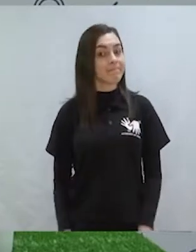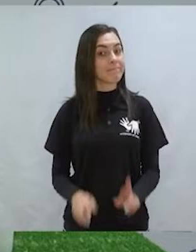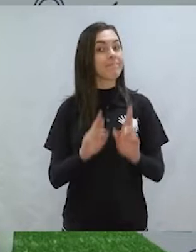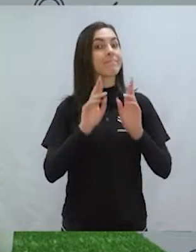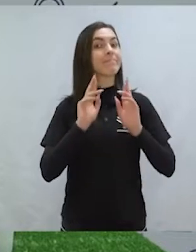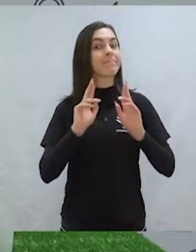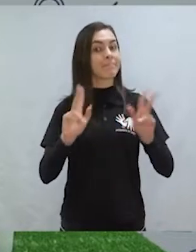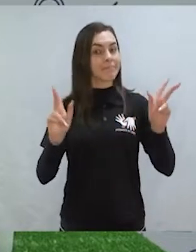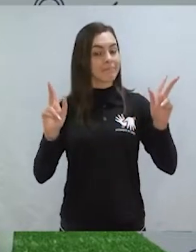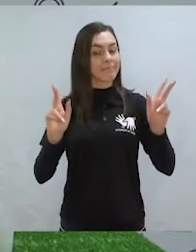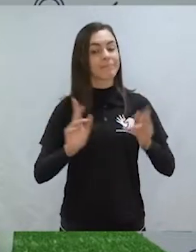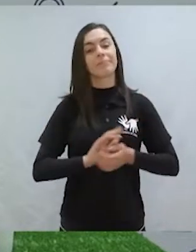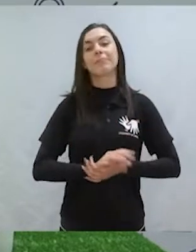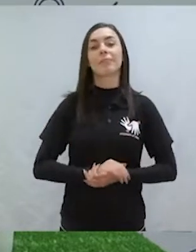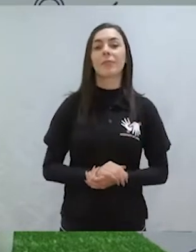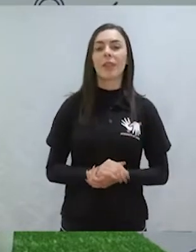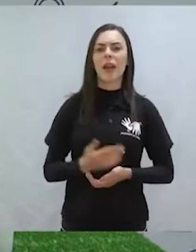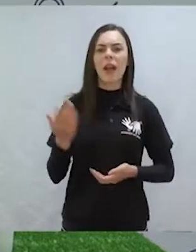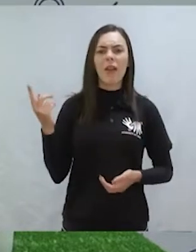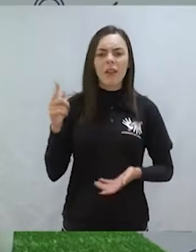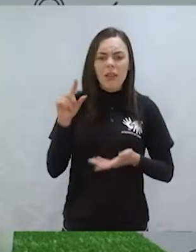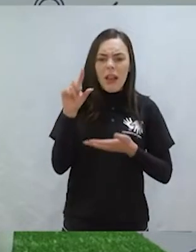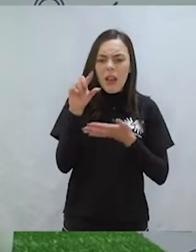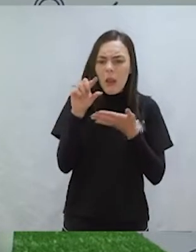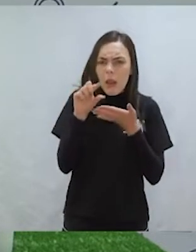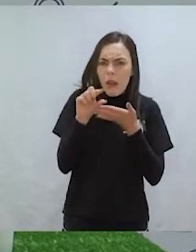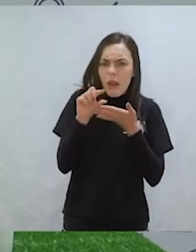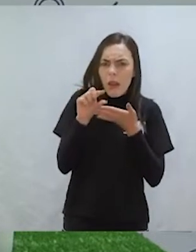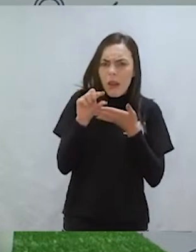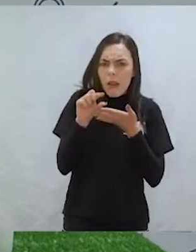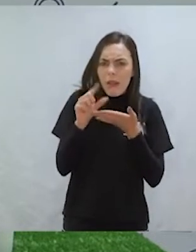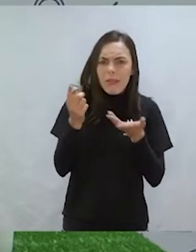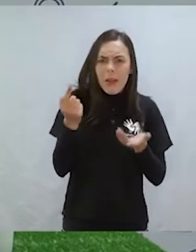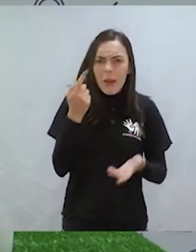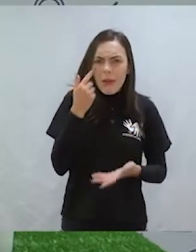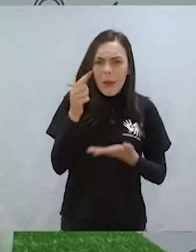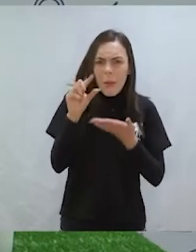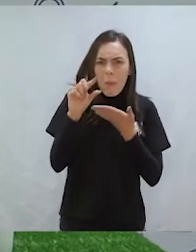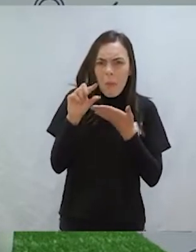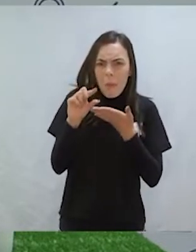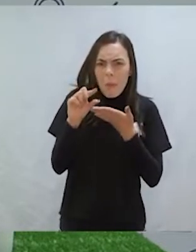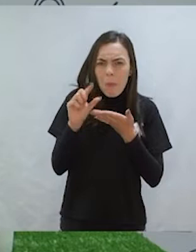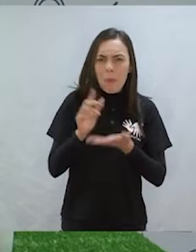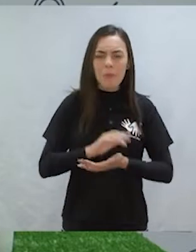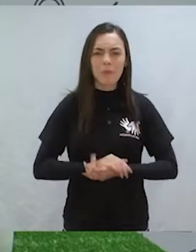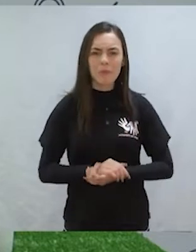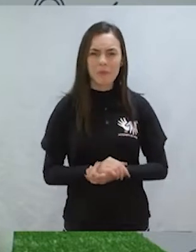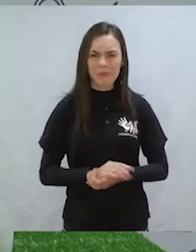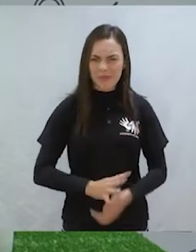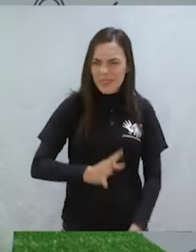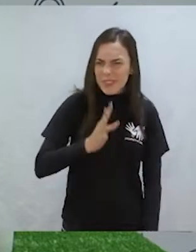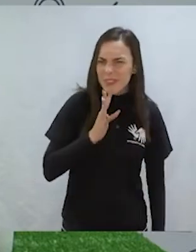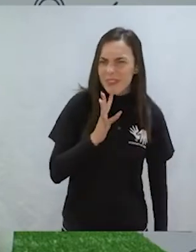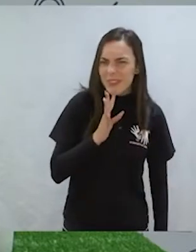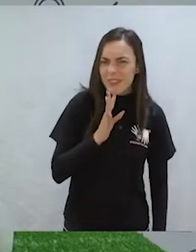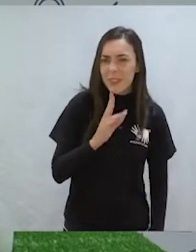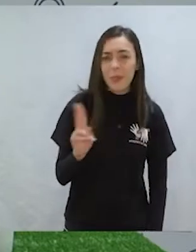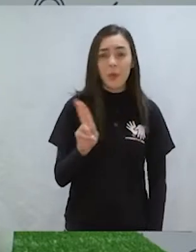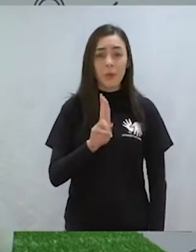Olha que diferente, né? Olha essa daqui que pequenininha. Olha que pequenininha essa boneca. Você